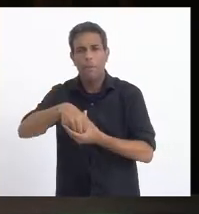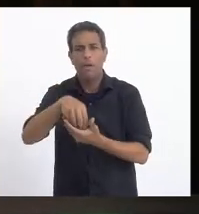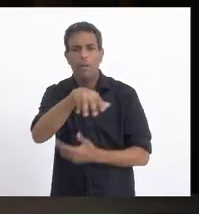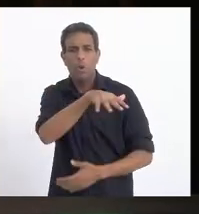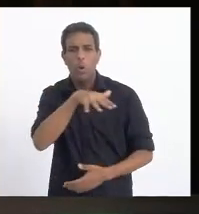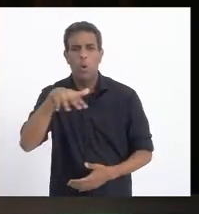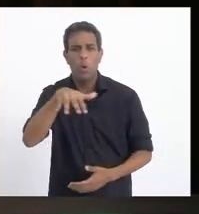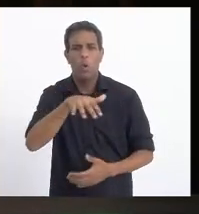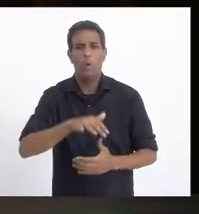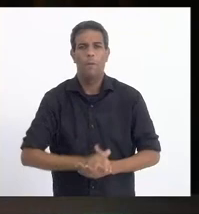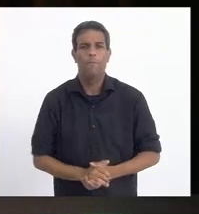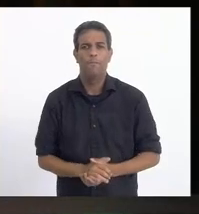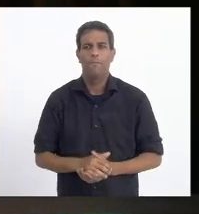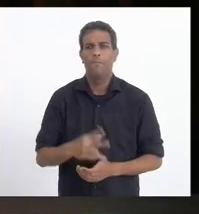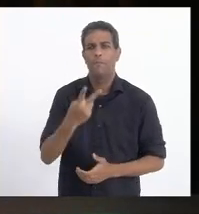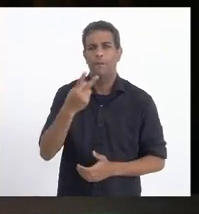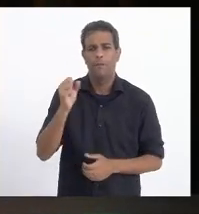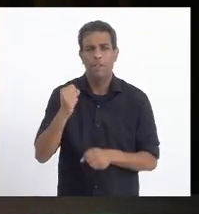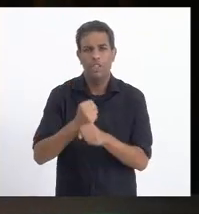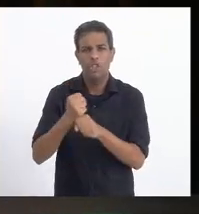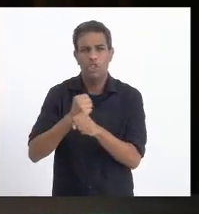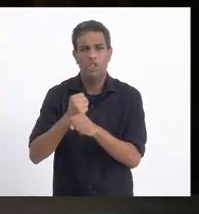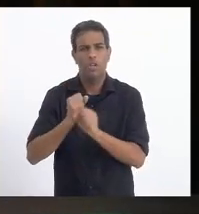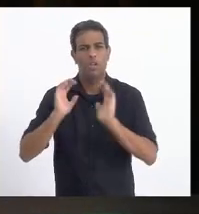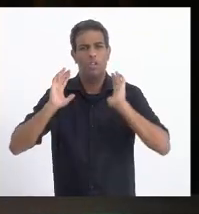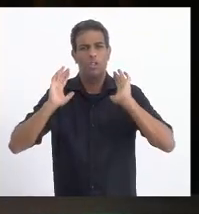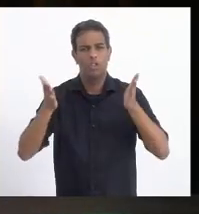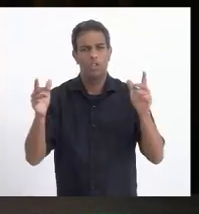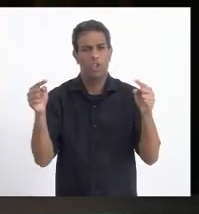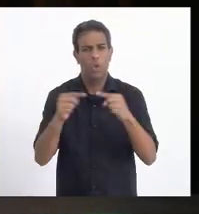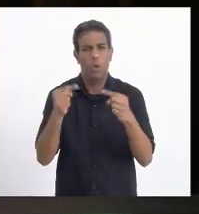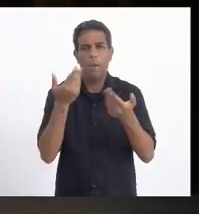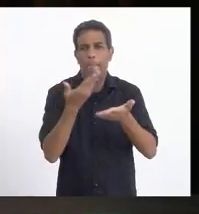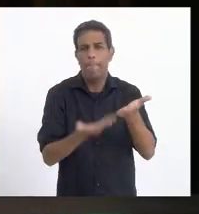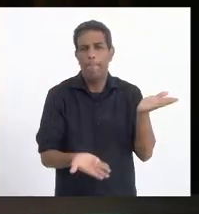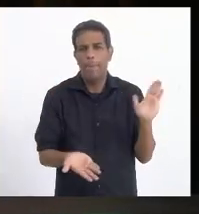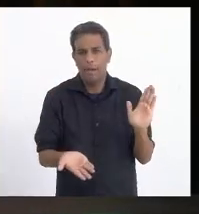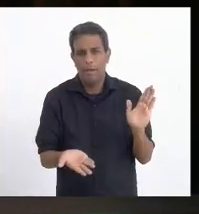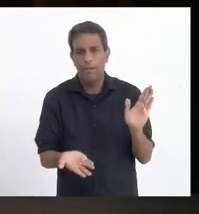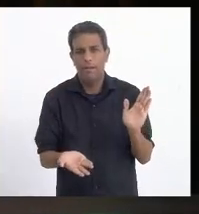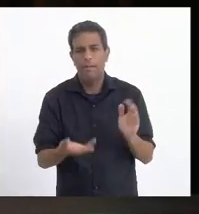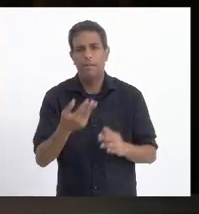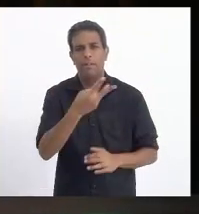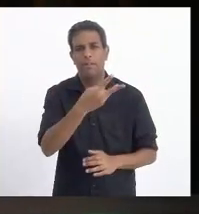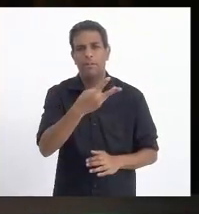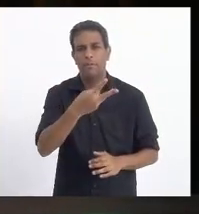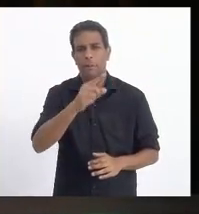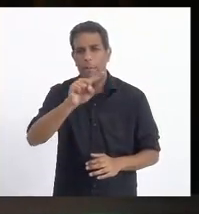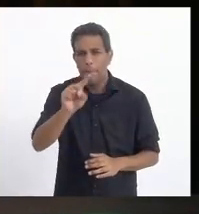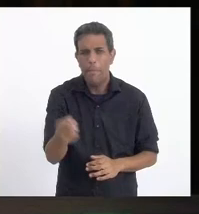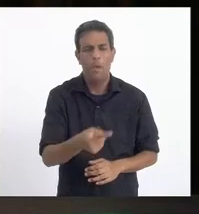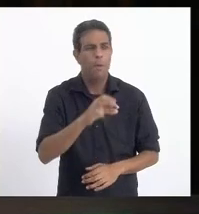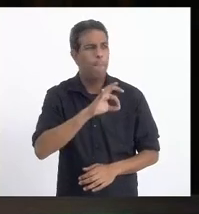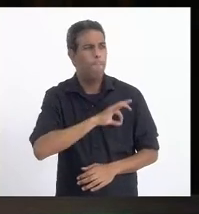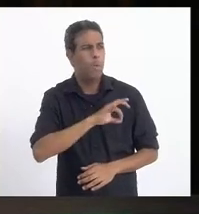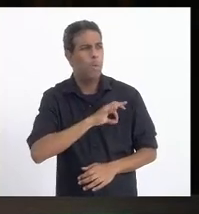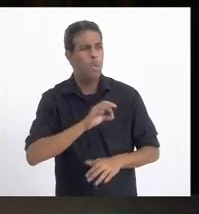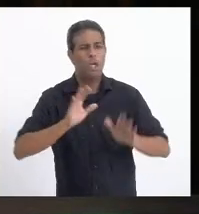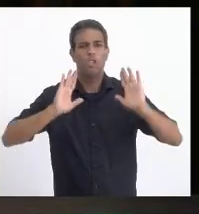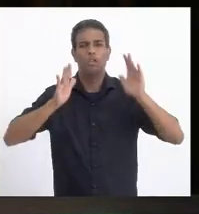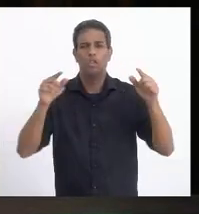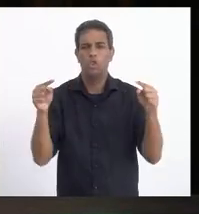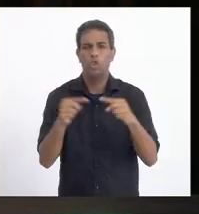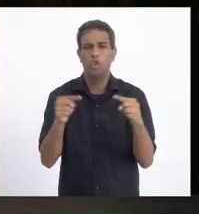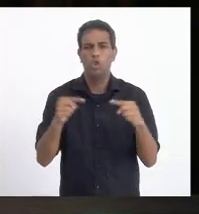que em 20 anos brincadeira eu perdi aqui mas perdemos 3 mil e poucos policiais